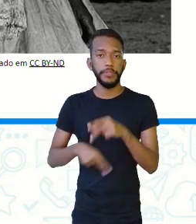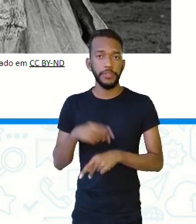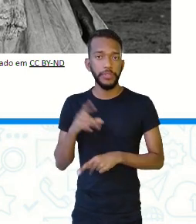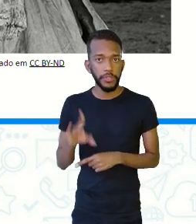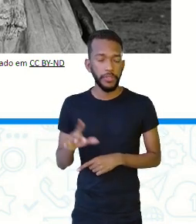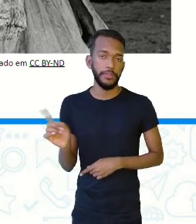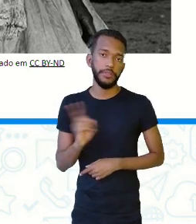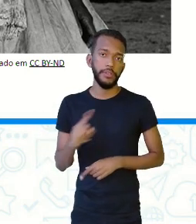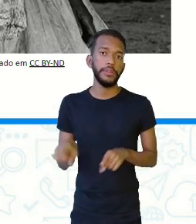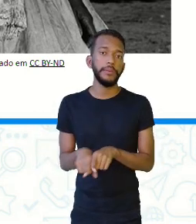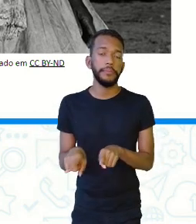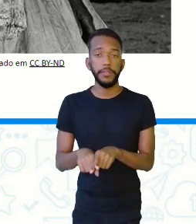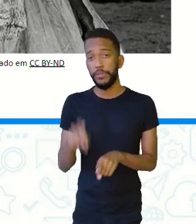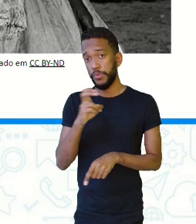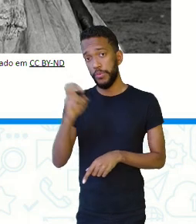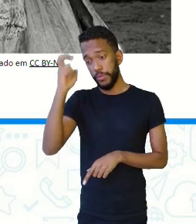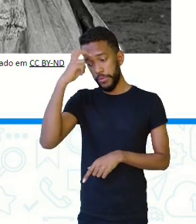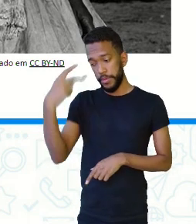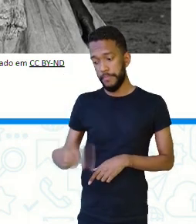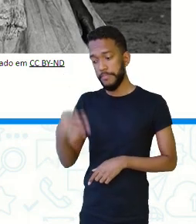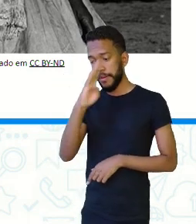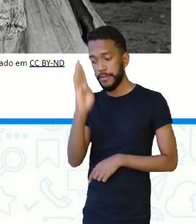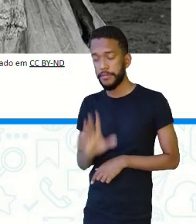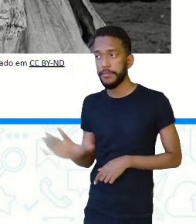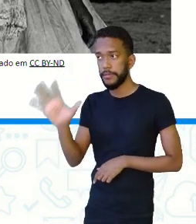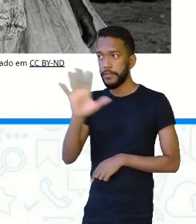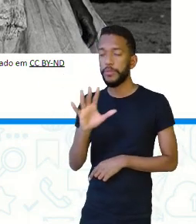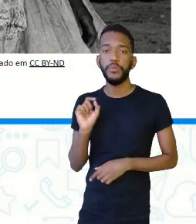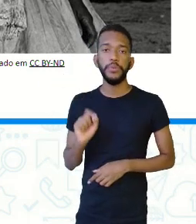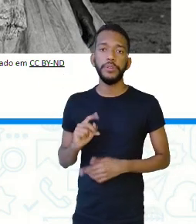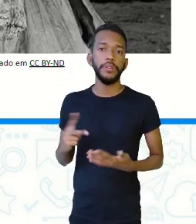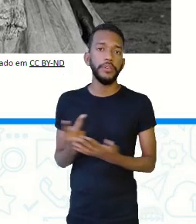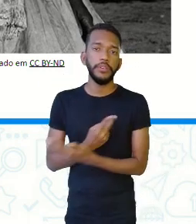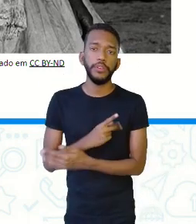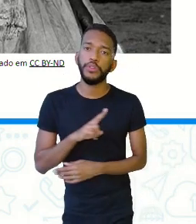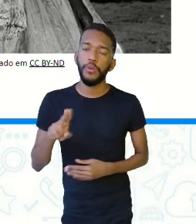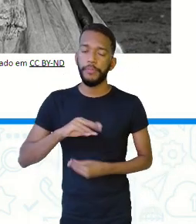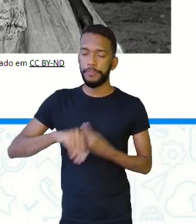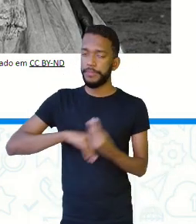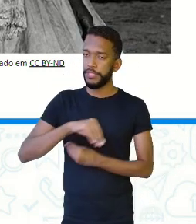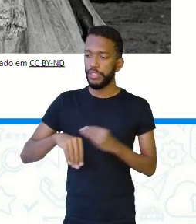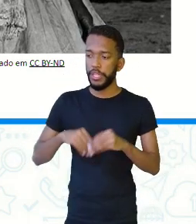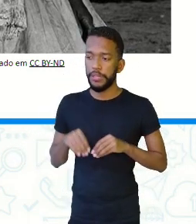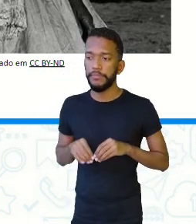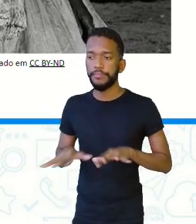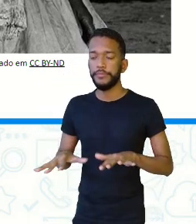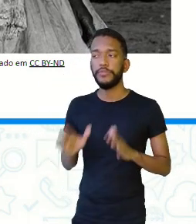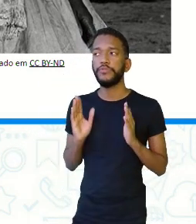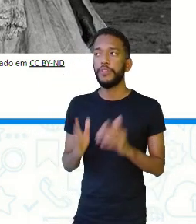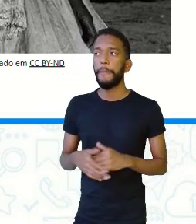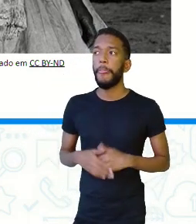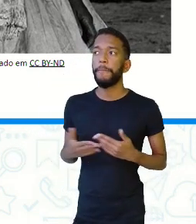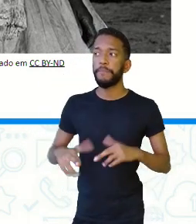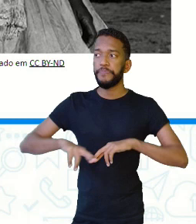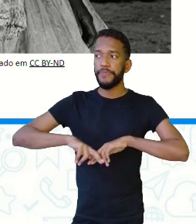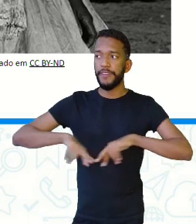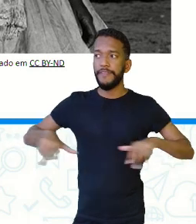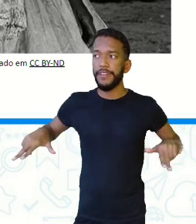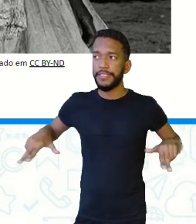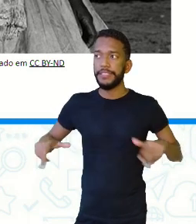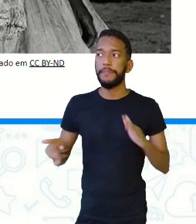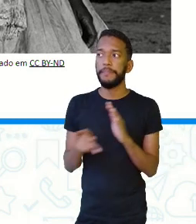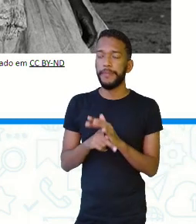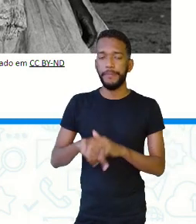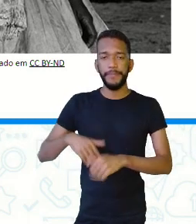da cultura brasileira. Isso é o que se chamou de miscigenação, né? Então, a diversidade